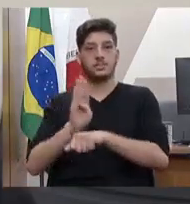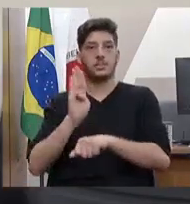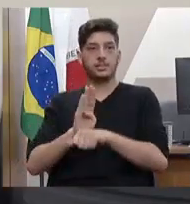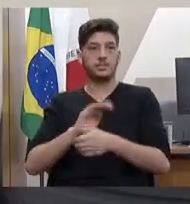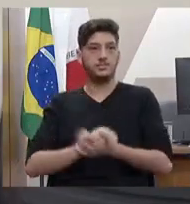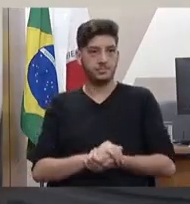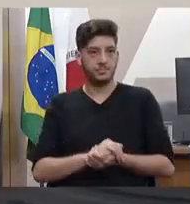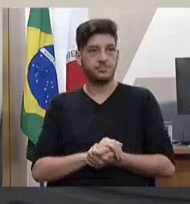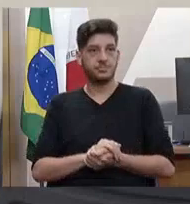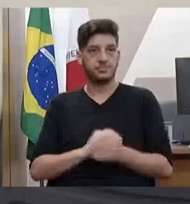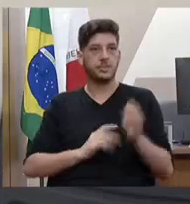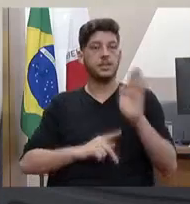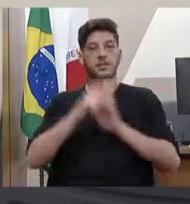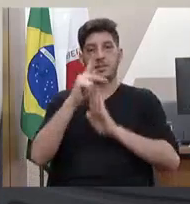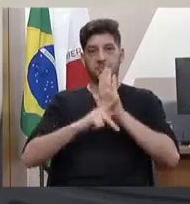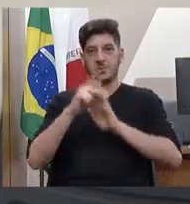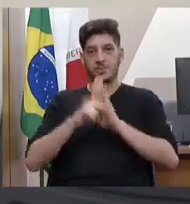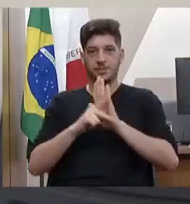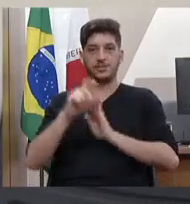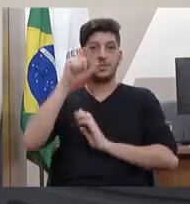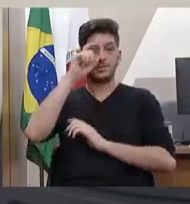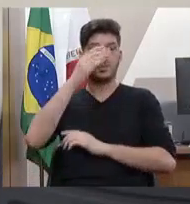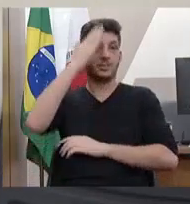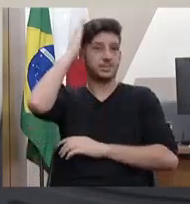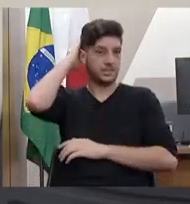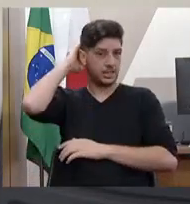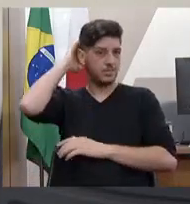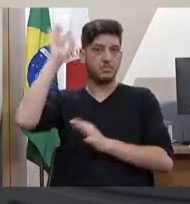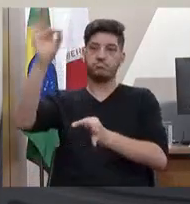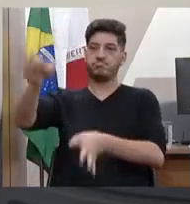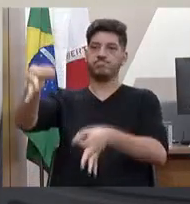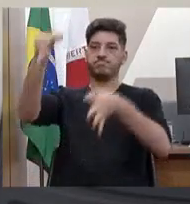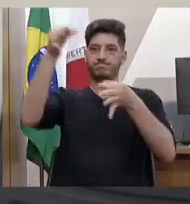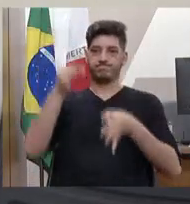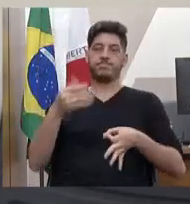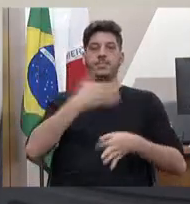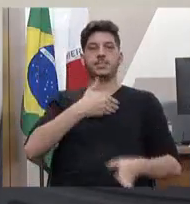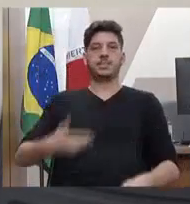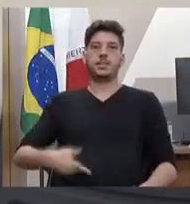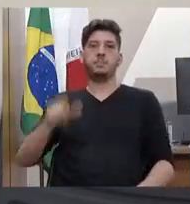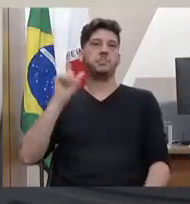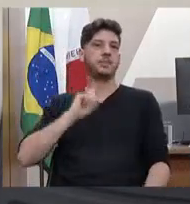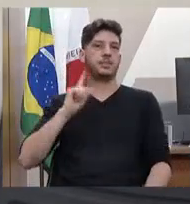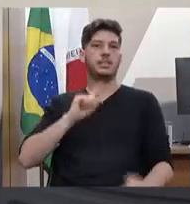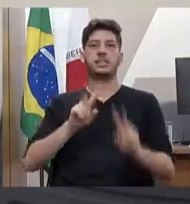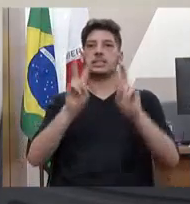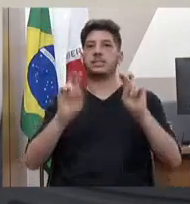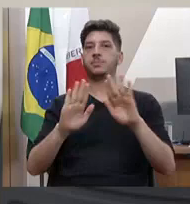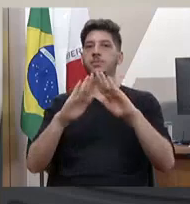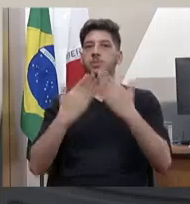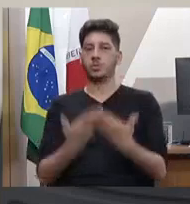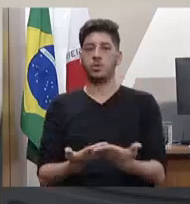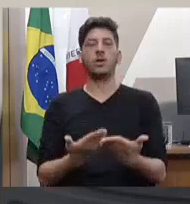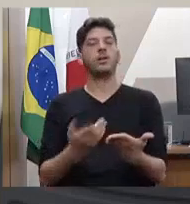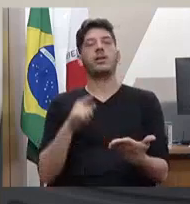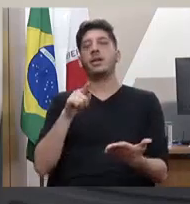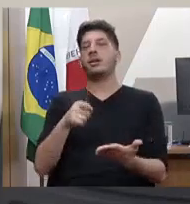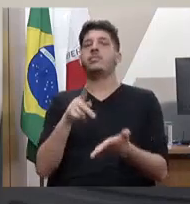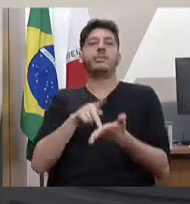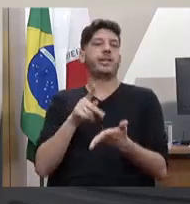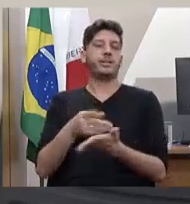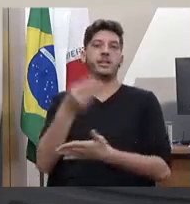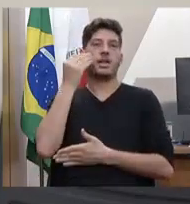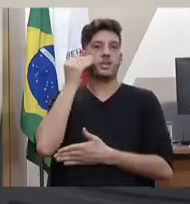esse projeto que o Zema apresentou aqui no estado de Minas Gerais sobre escolas ele tá tentando fazer com